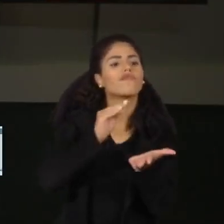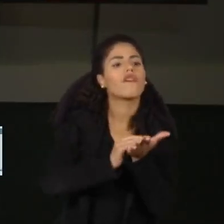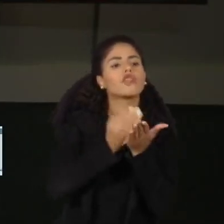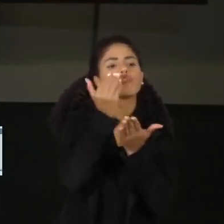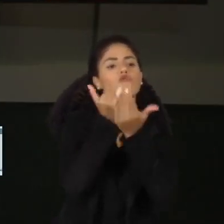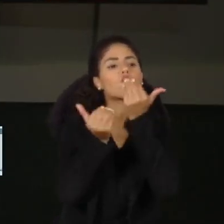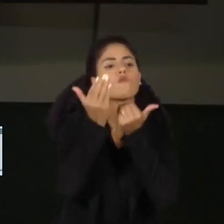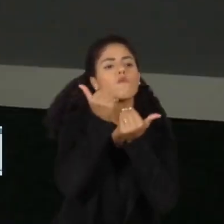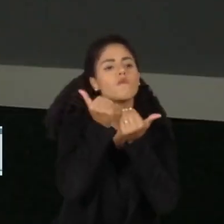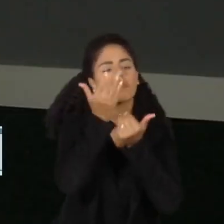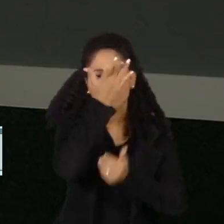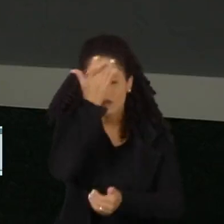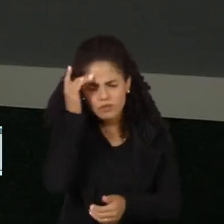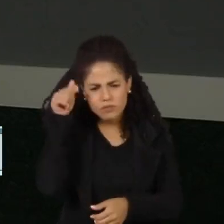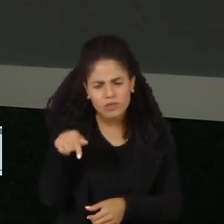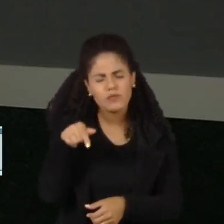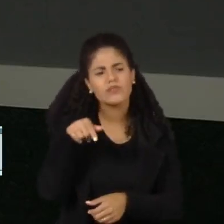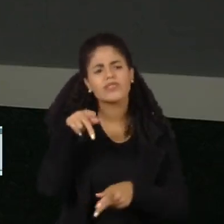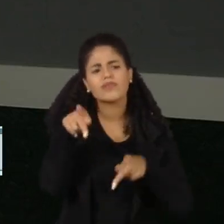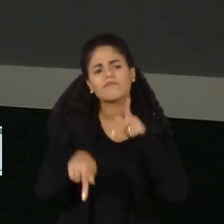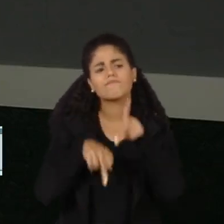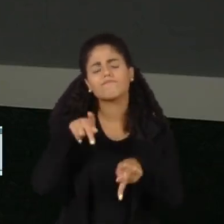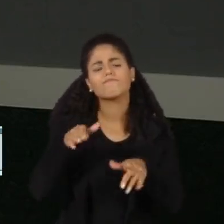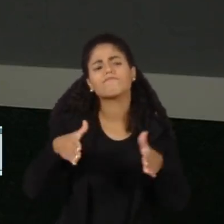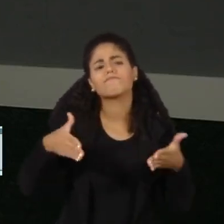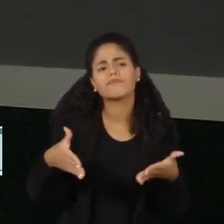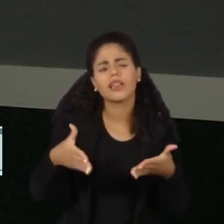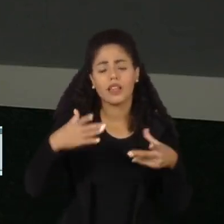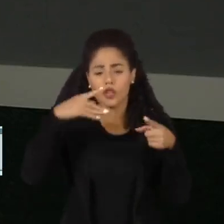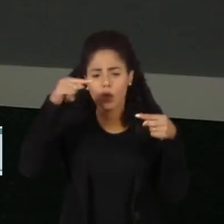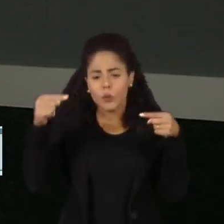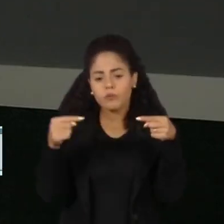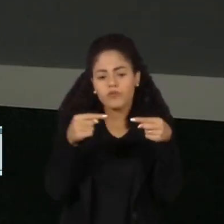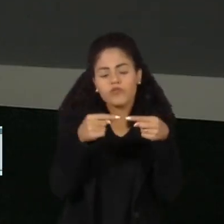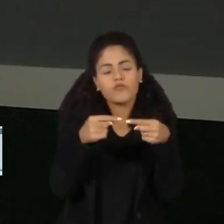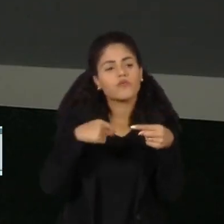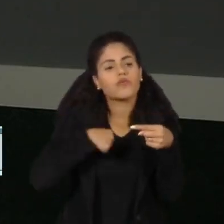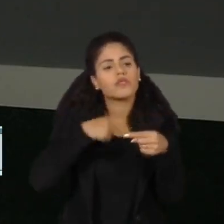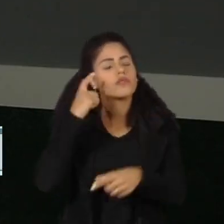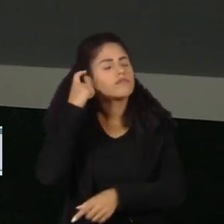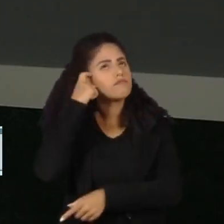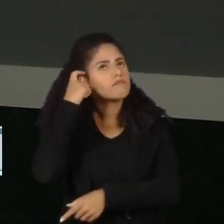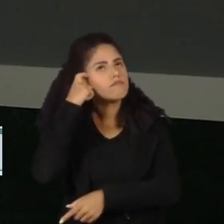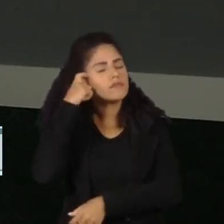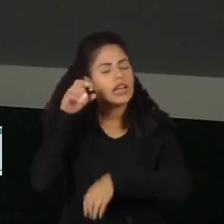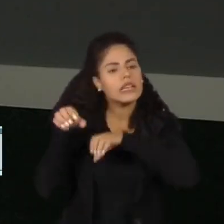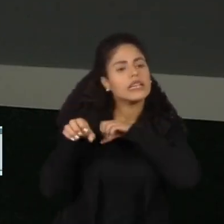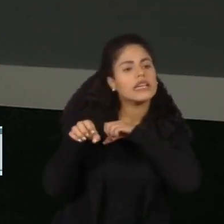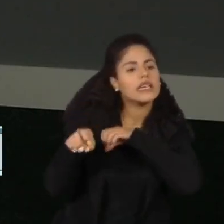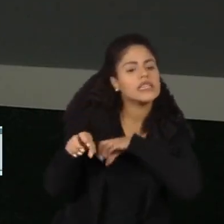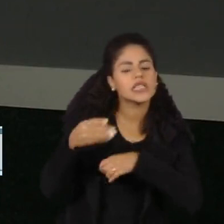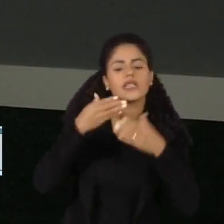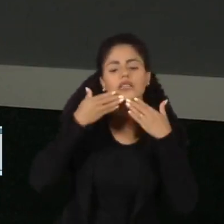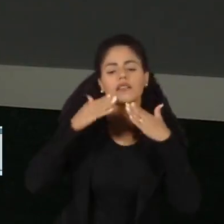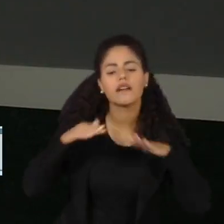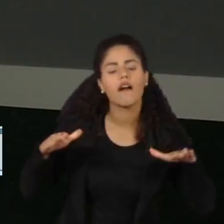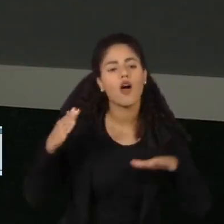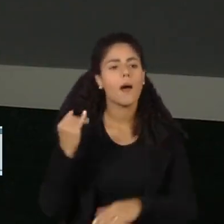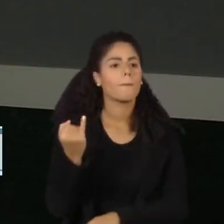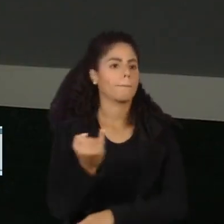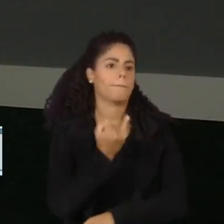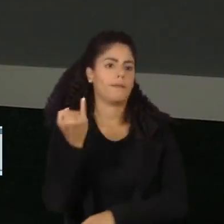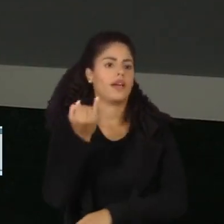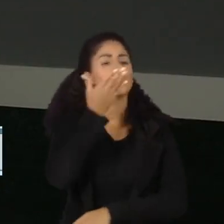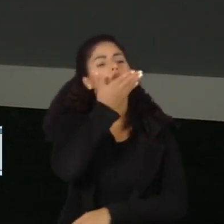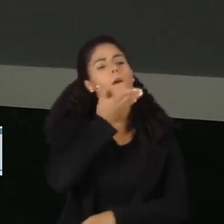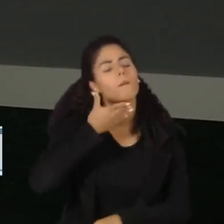comida na mesa. A intenção, quando a gente pensa na educação das crianças, seria sempre encontrar o melhor caminho de